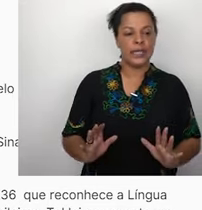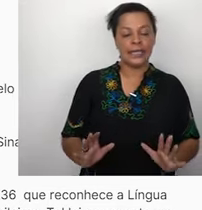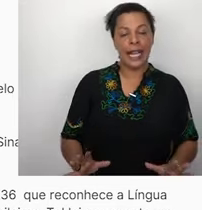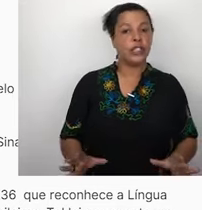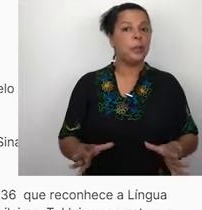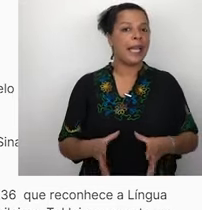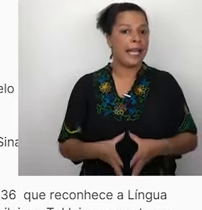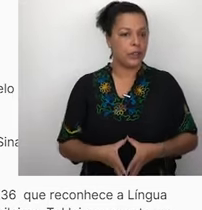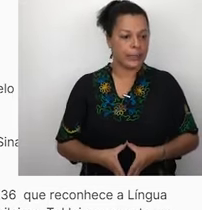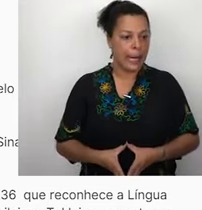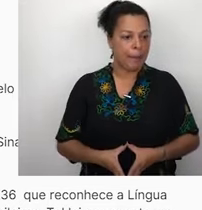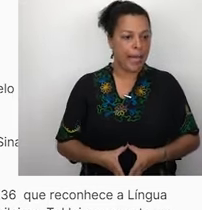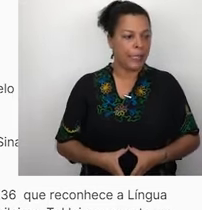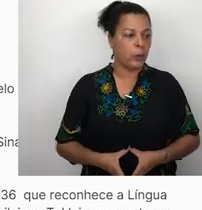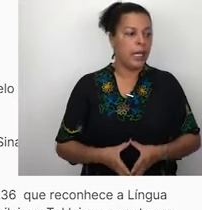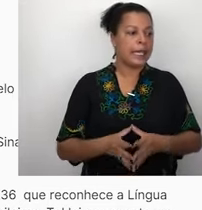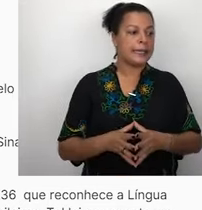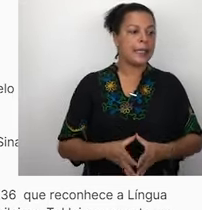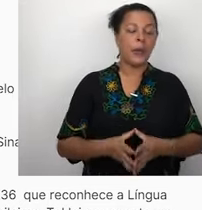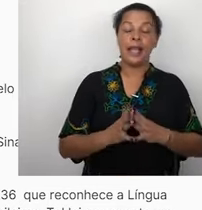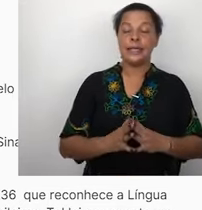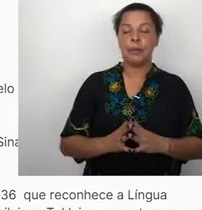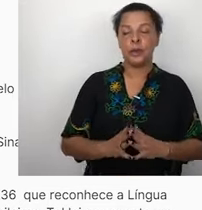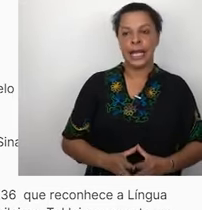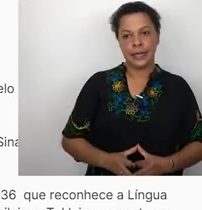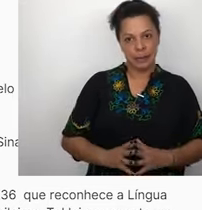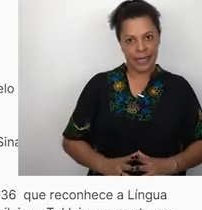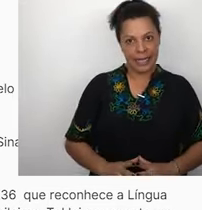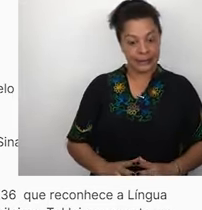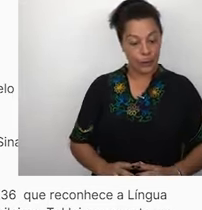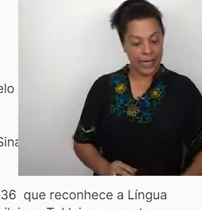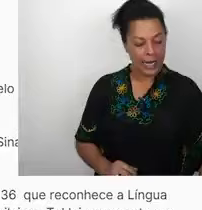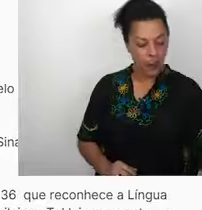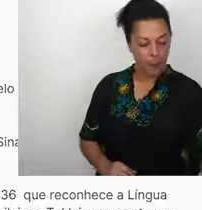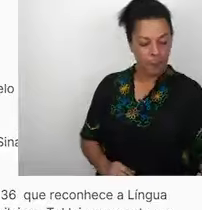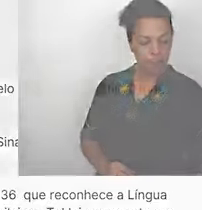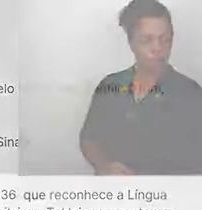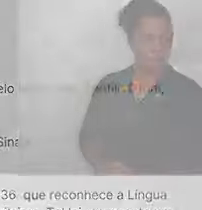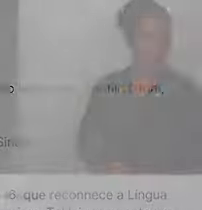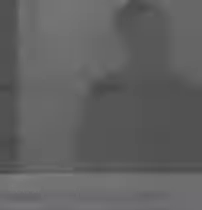várias oportunidades no mercado de trabalho, que são respaldadas pela questão legal.